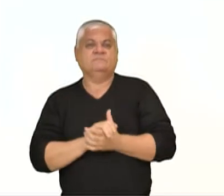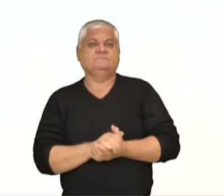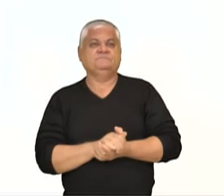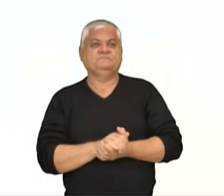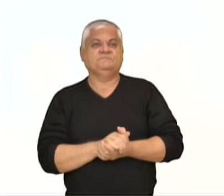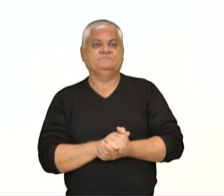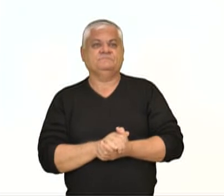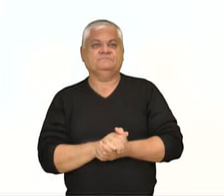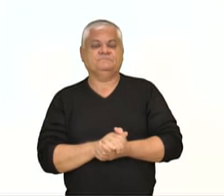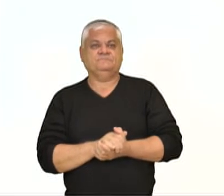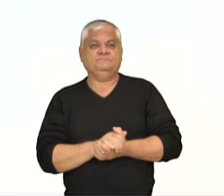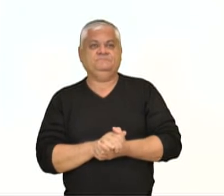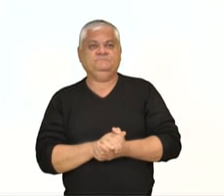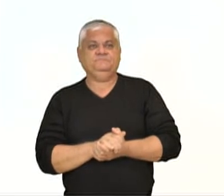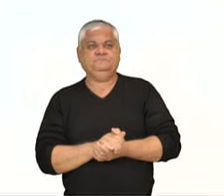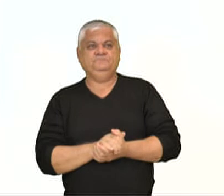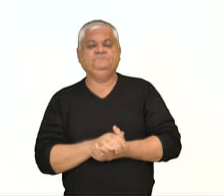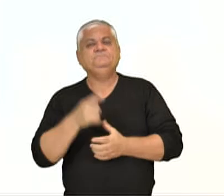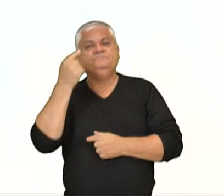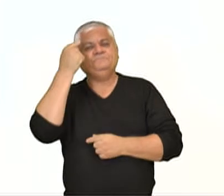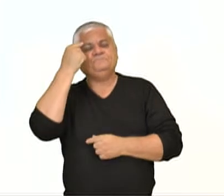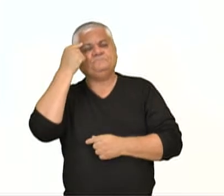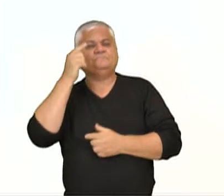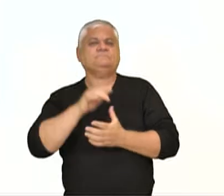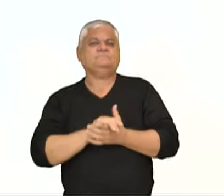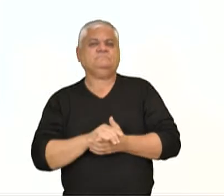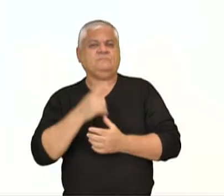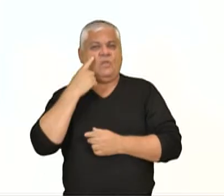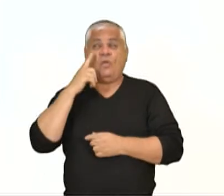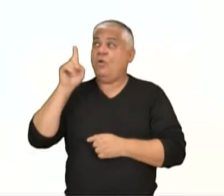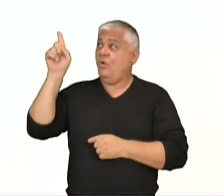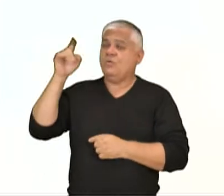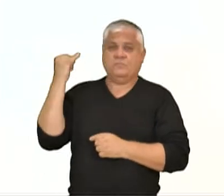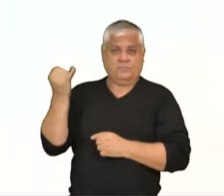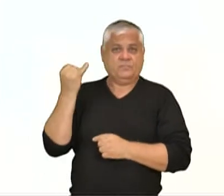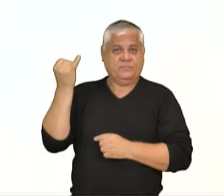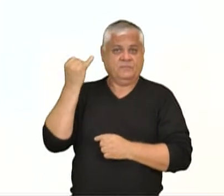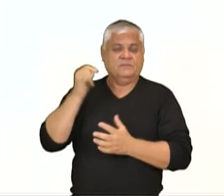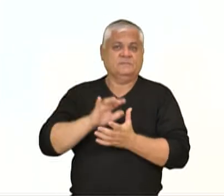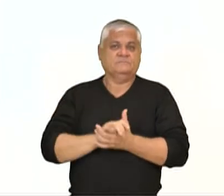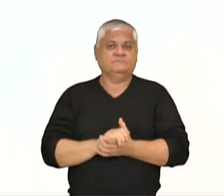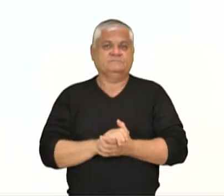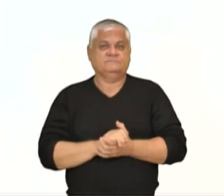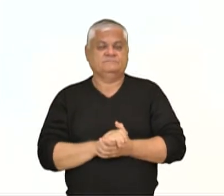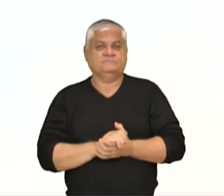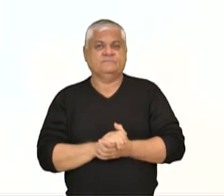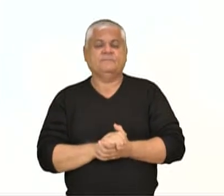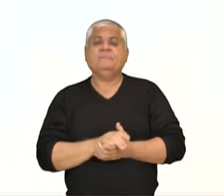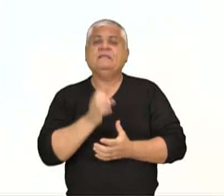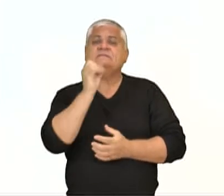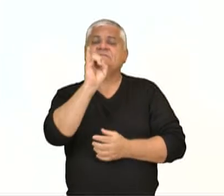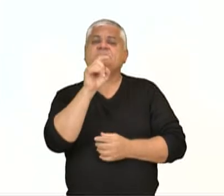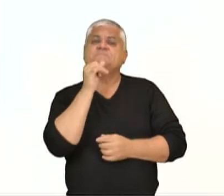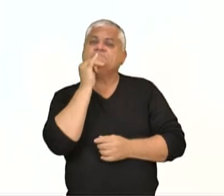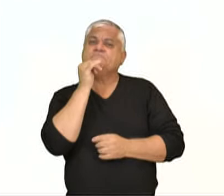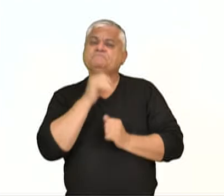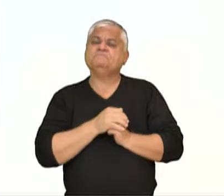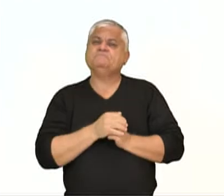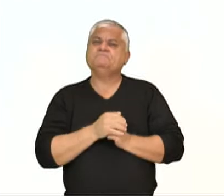E pessoal, pensando nisso, galera, olha que importante. Se você parar para